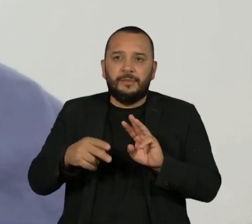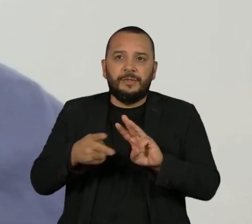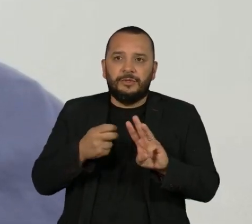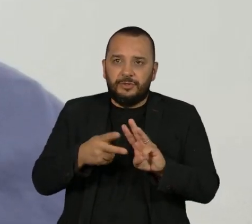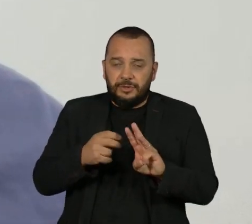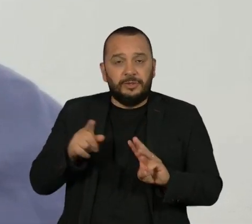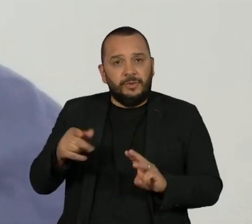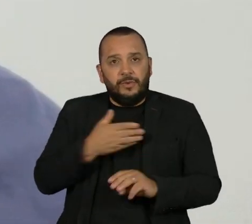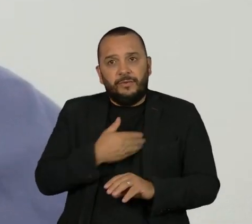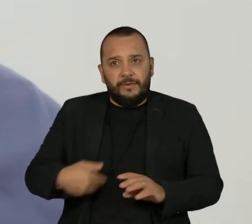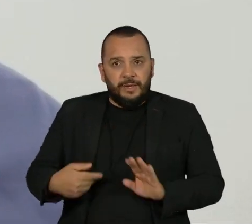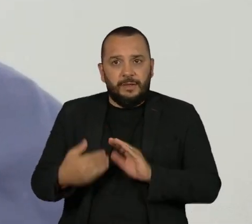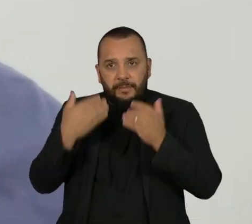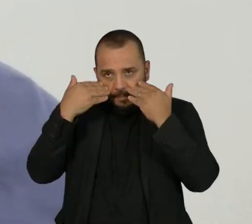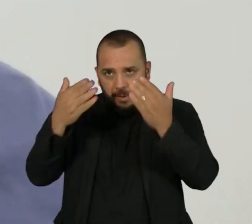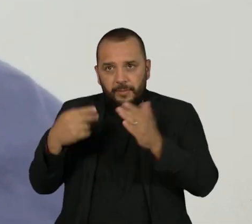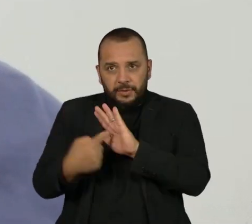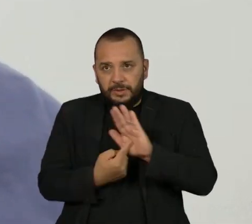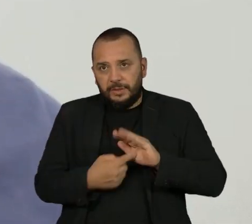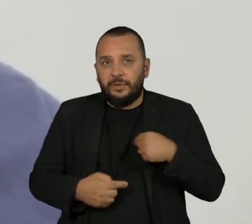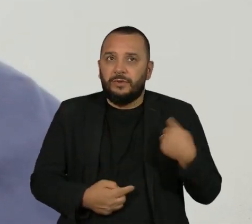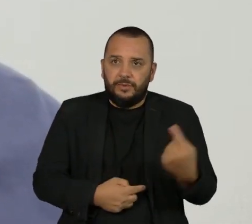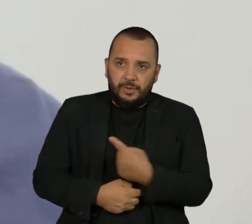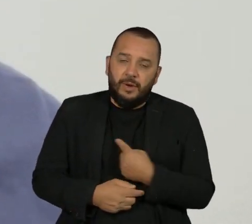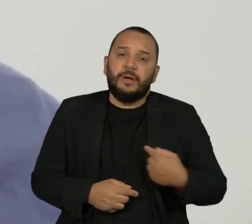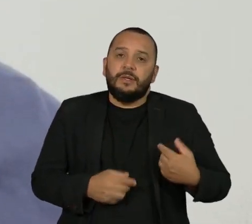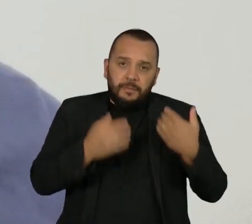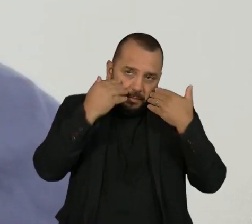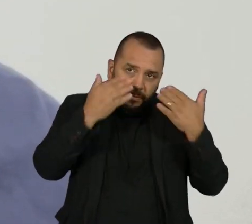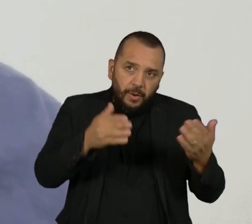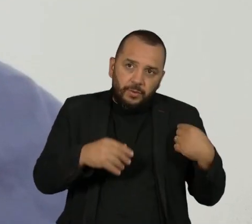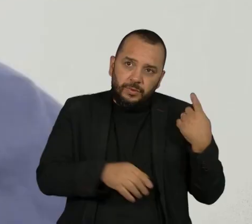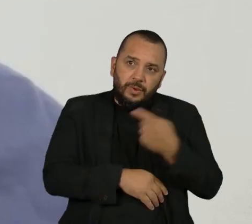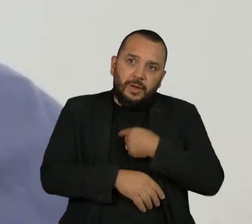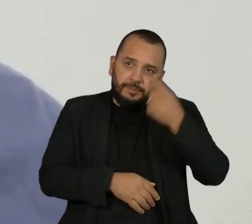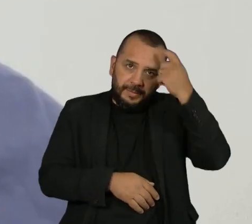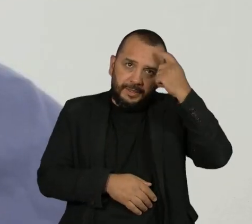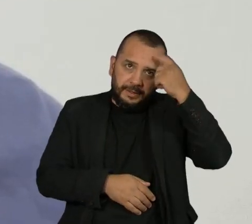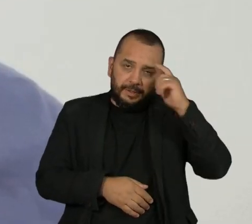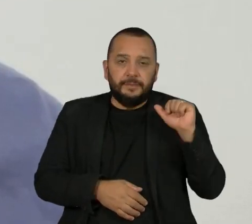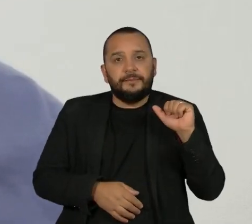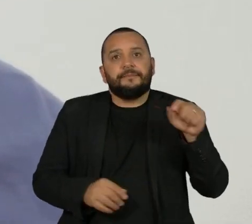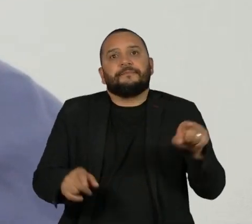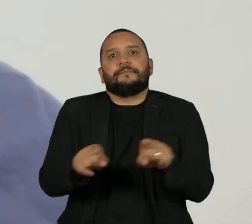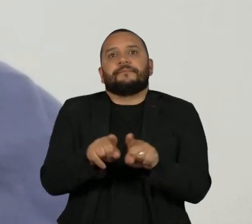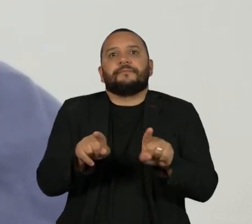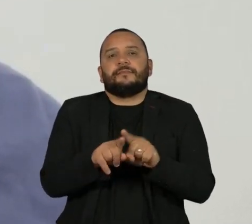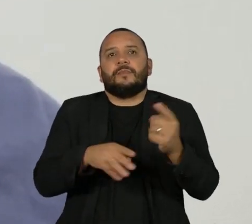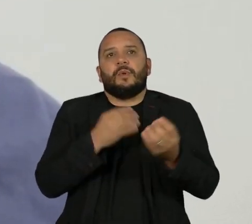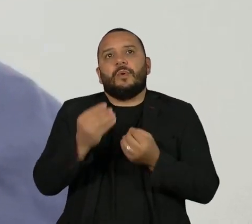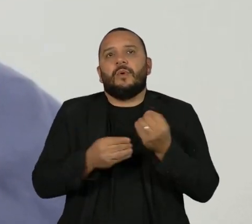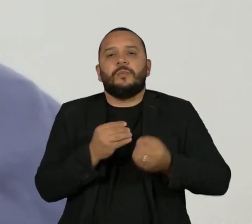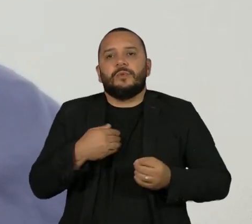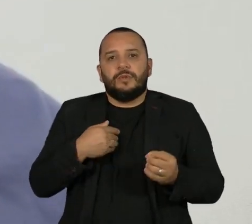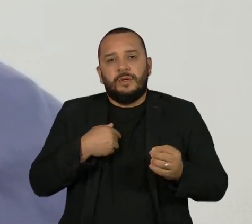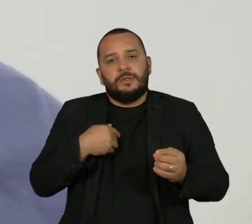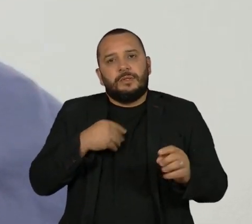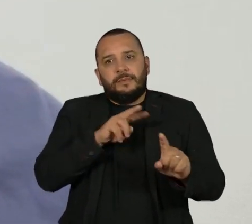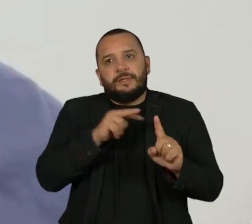apresentando, mas por que não nós apresentarmos o que nós pensamos e como nós vemos a